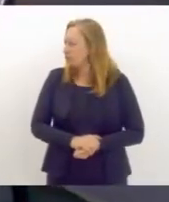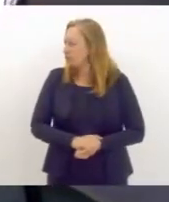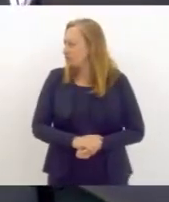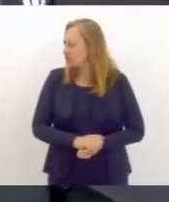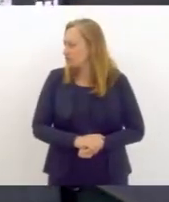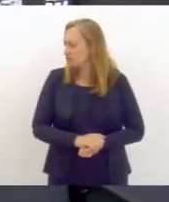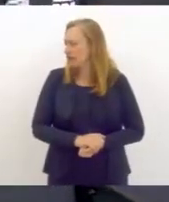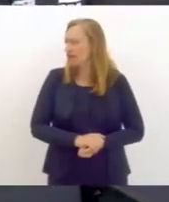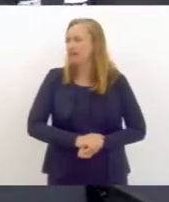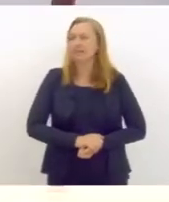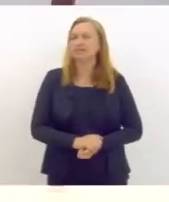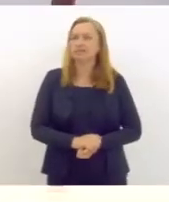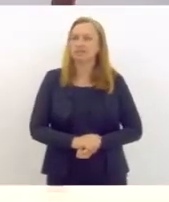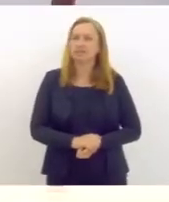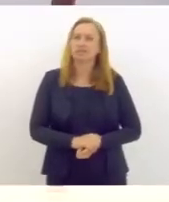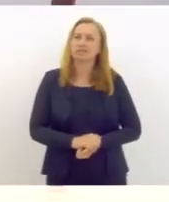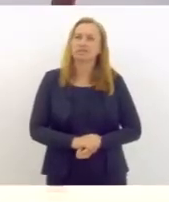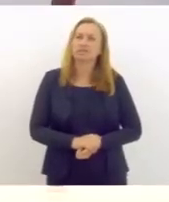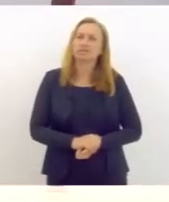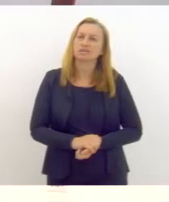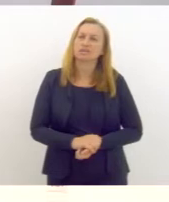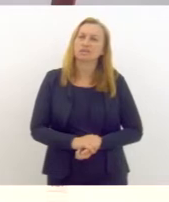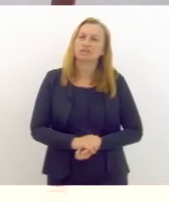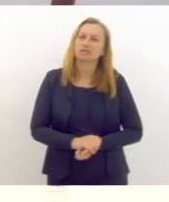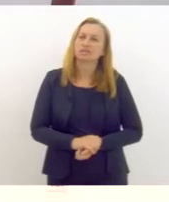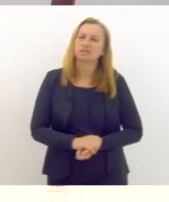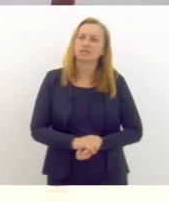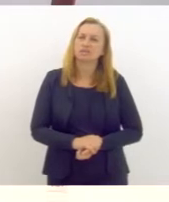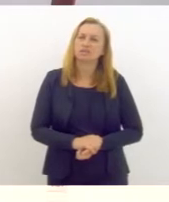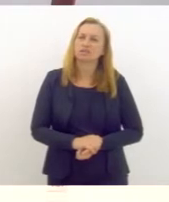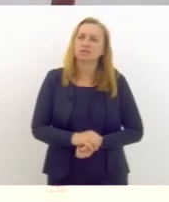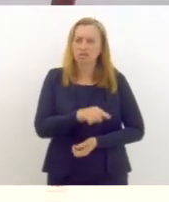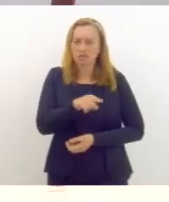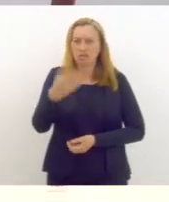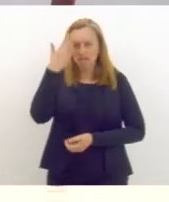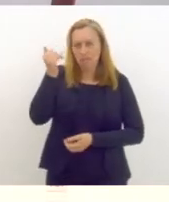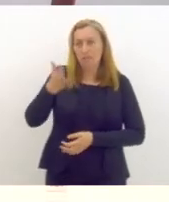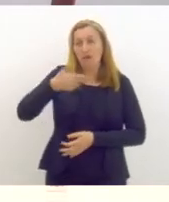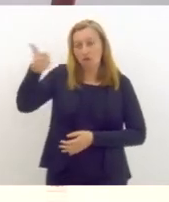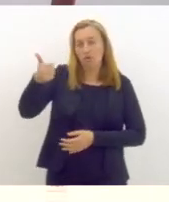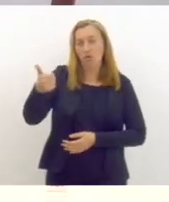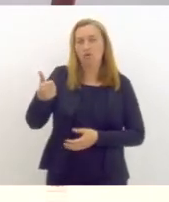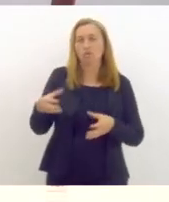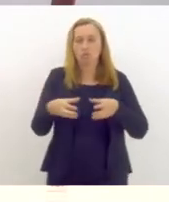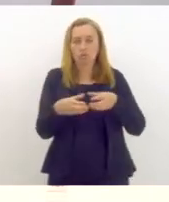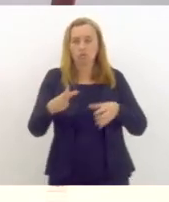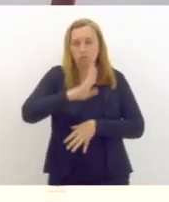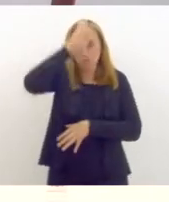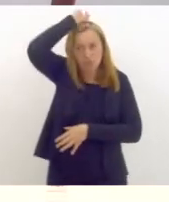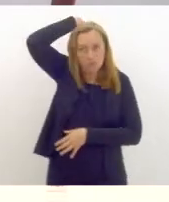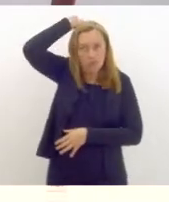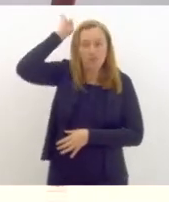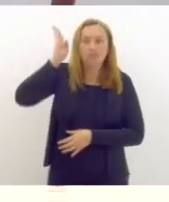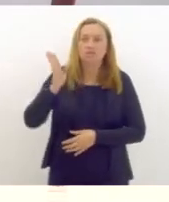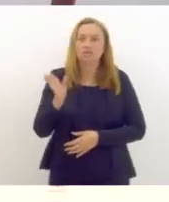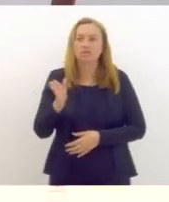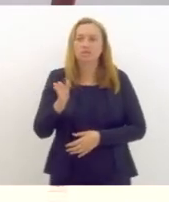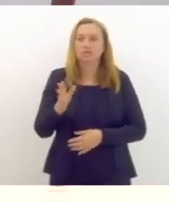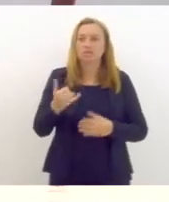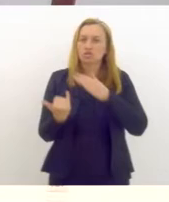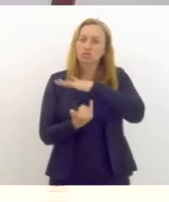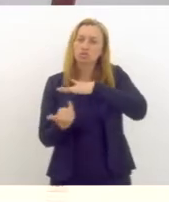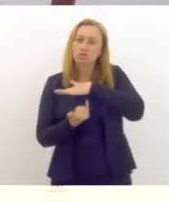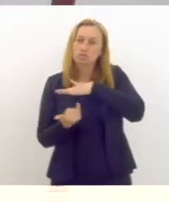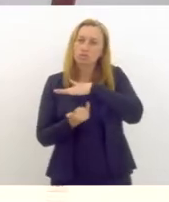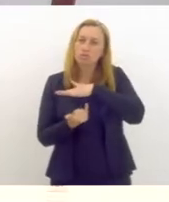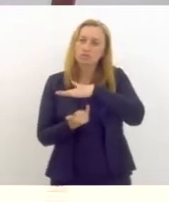eu deixo muito Claro porque a gente sabe E o senhor sabe melhor do que eu que o corpo de bombeiros Talvez seja das instituições